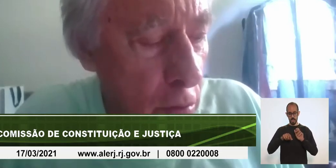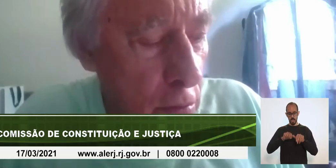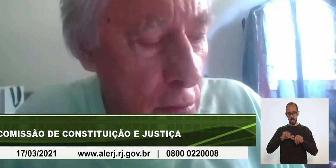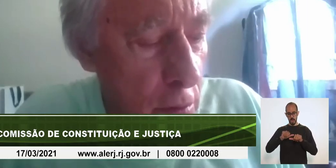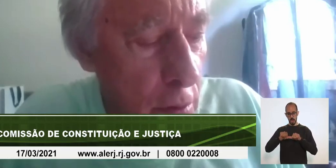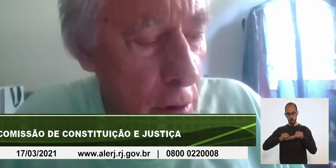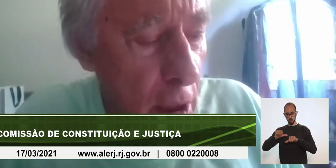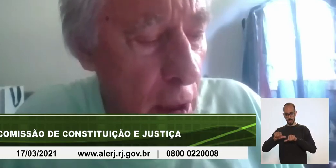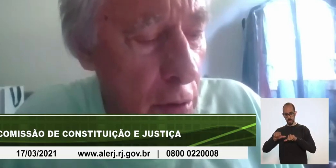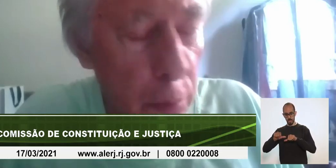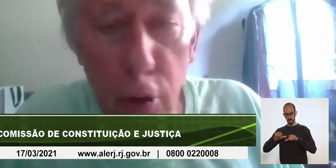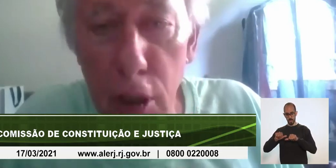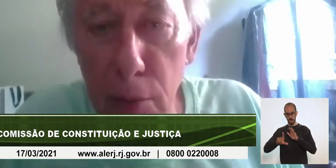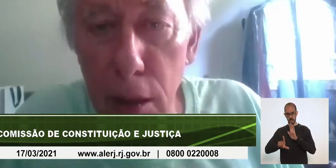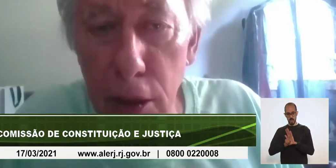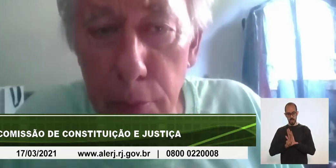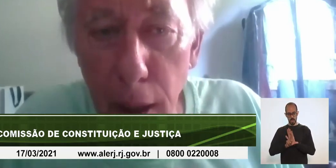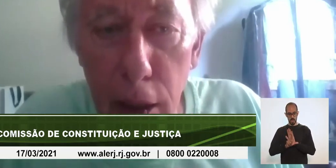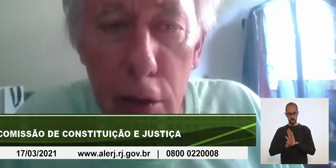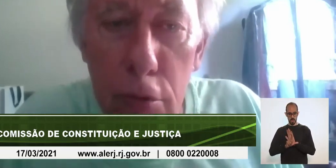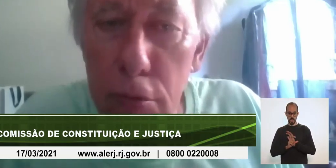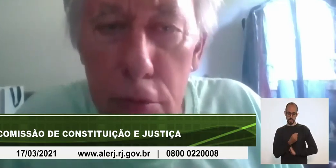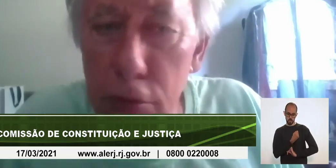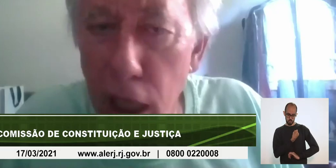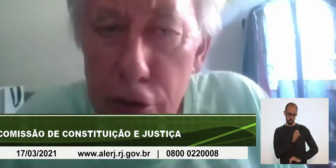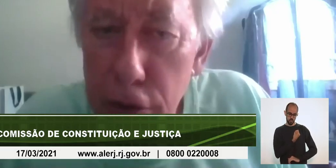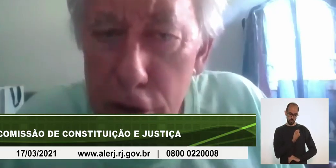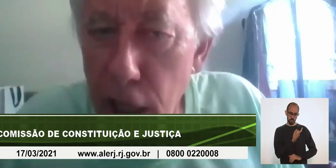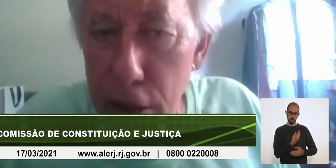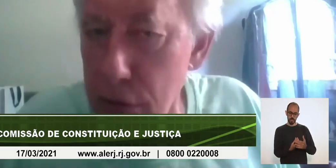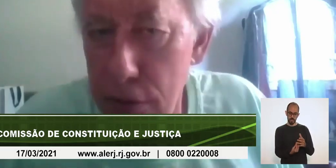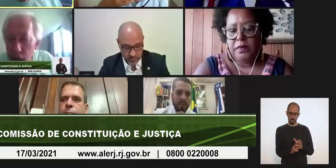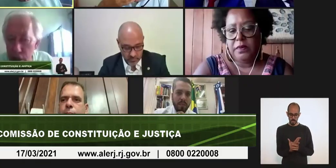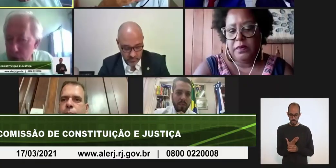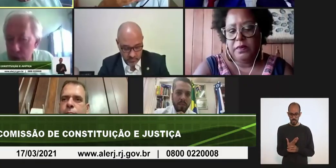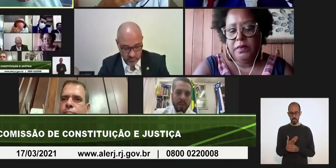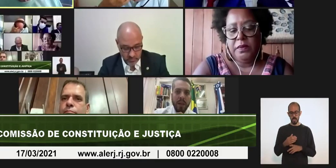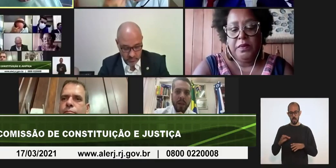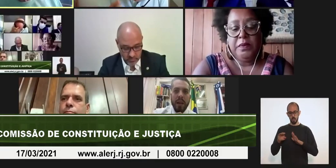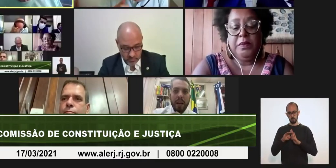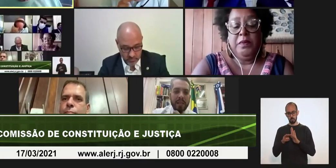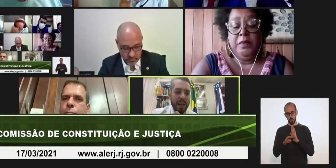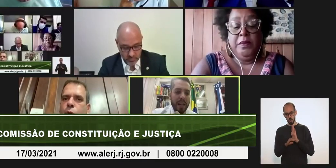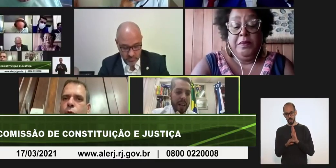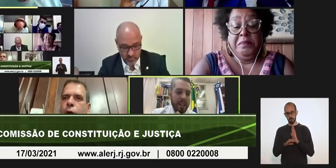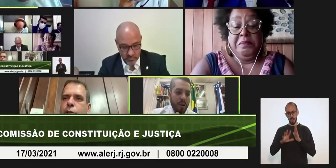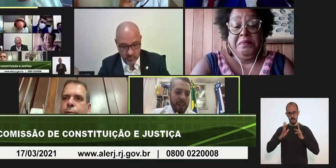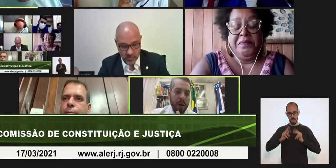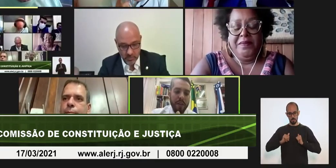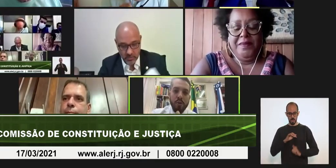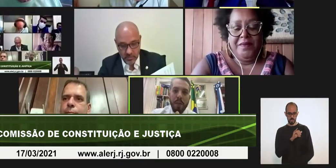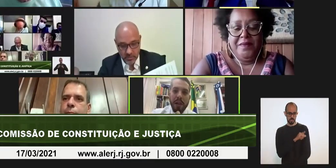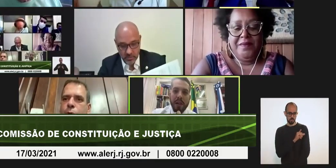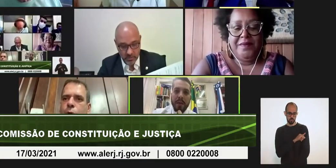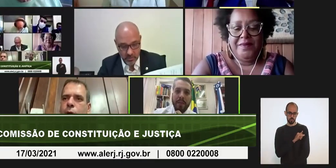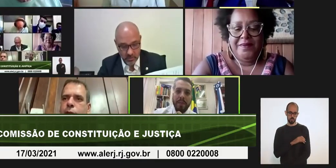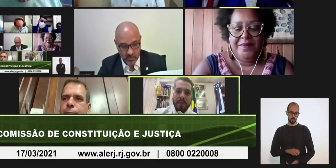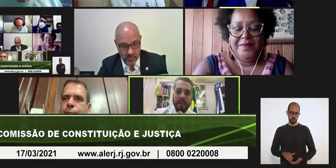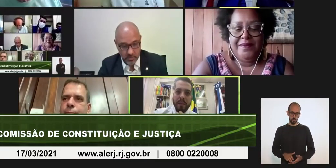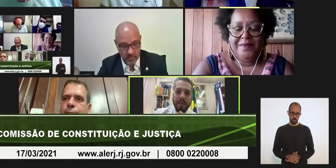seria pela constitucionalidade com emenda, passando a mudar o caput, e o caput passa a